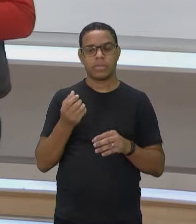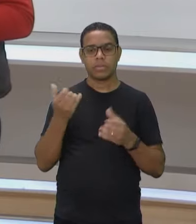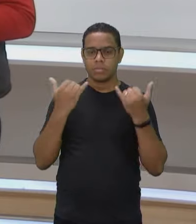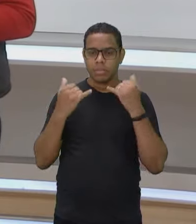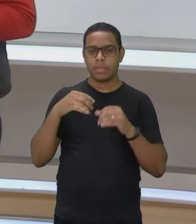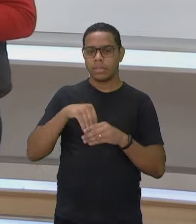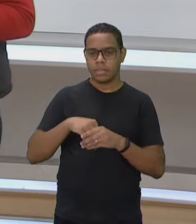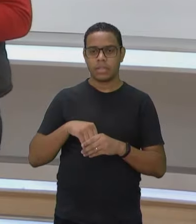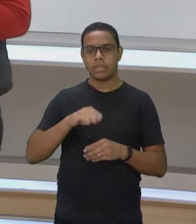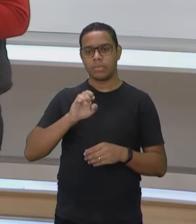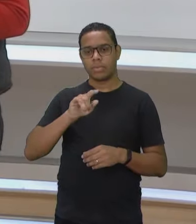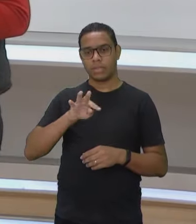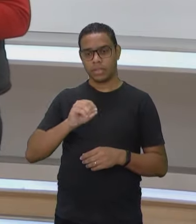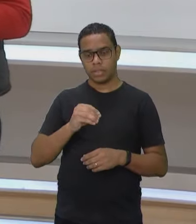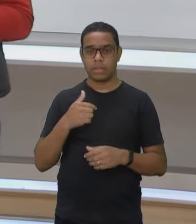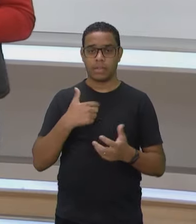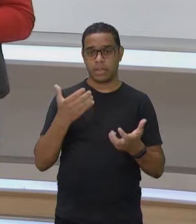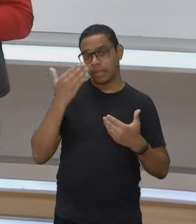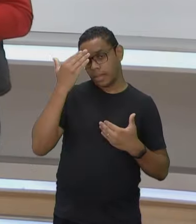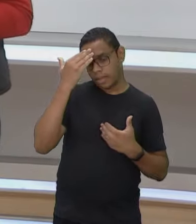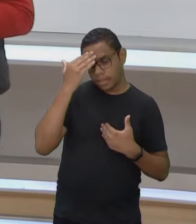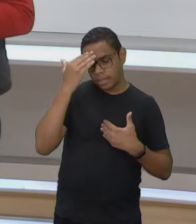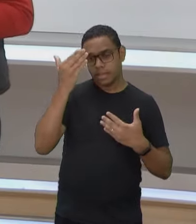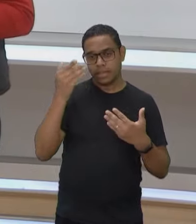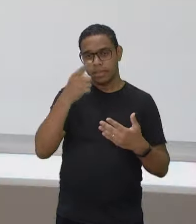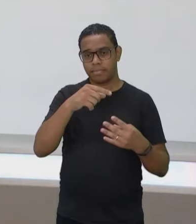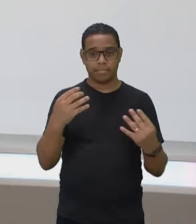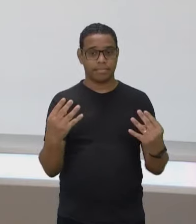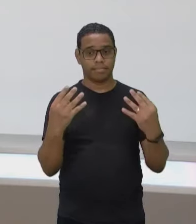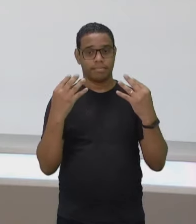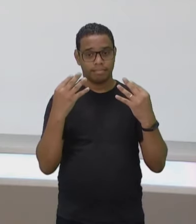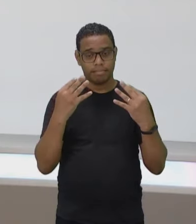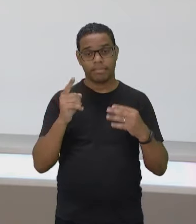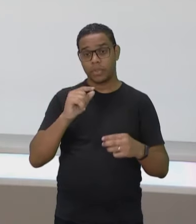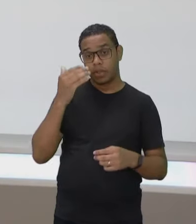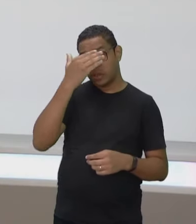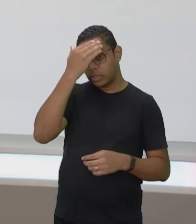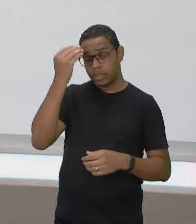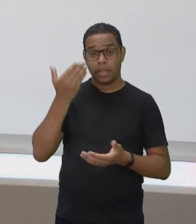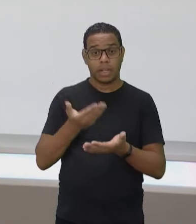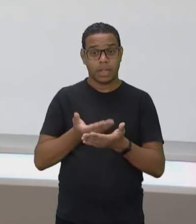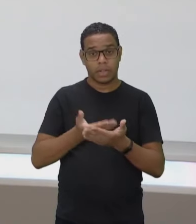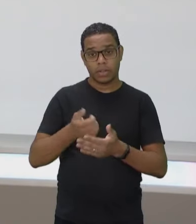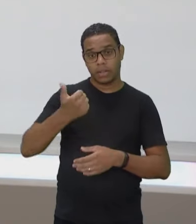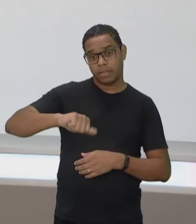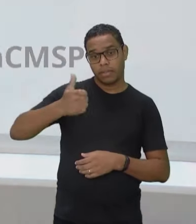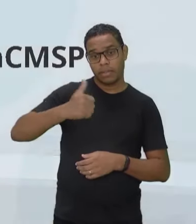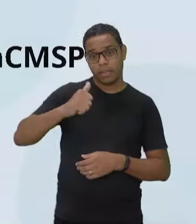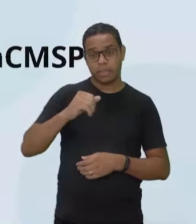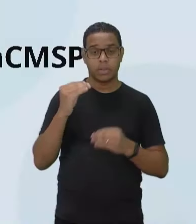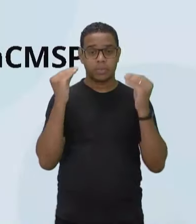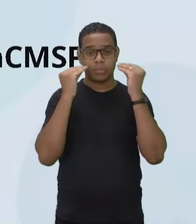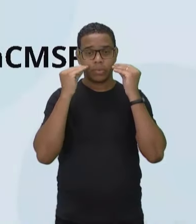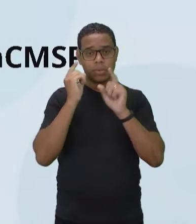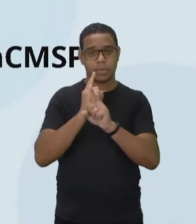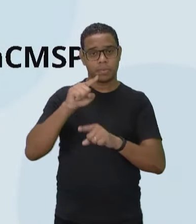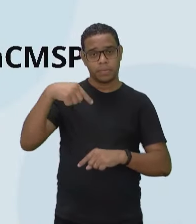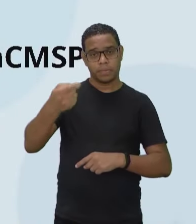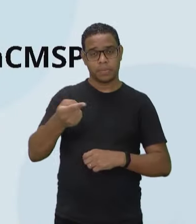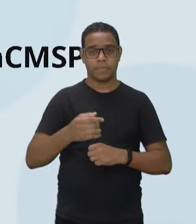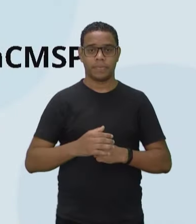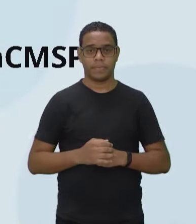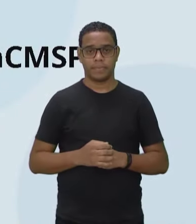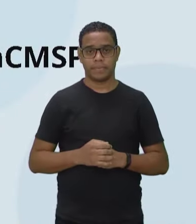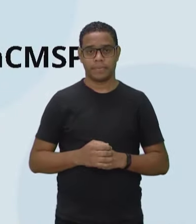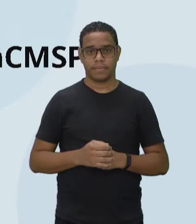que constam no boleto. Eu queria agradecer muito a companhia de vocês, não esqueçam de avaliar a minha aula. Um beijo, até a próxima.